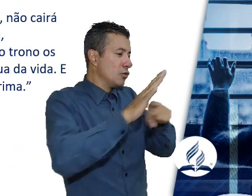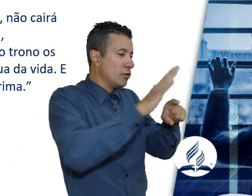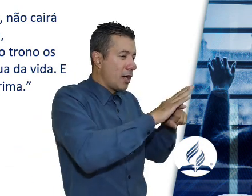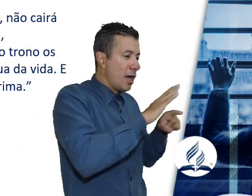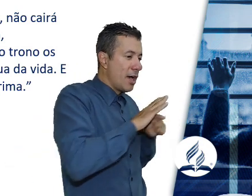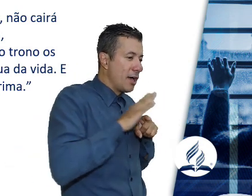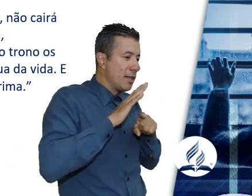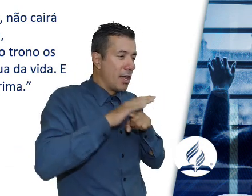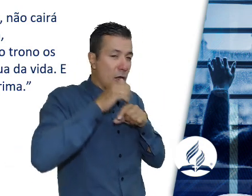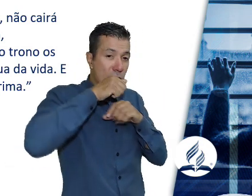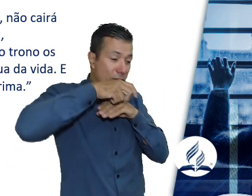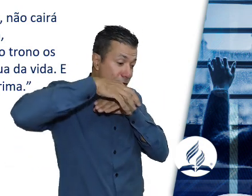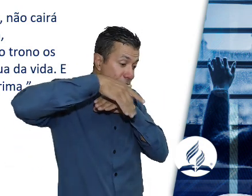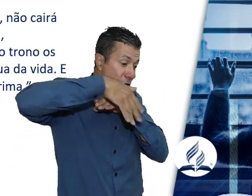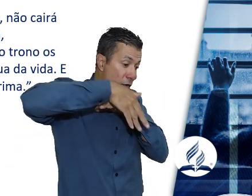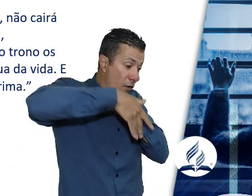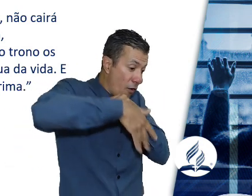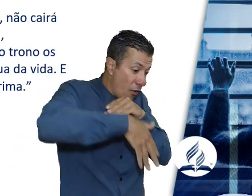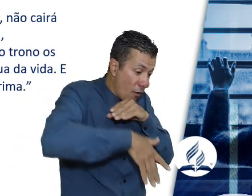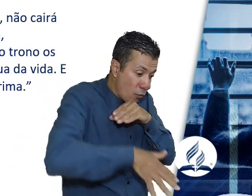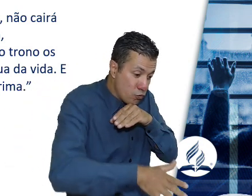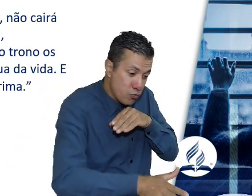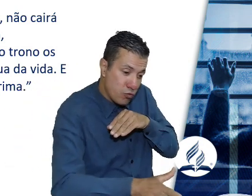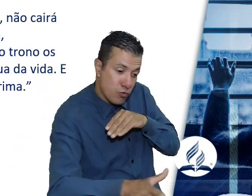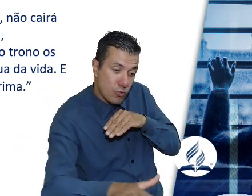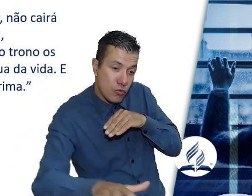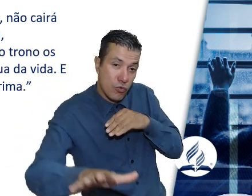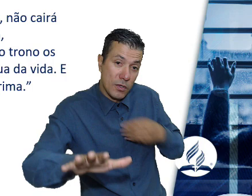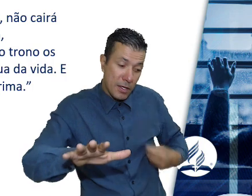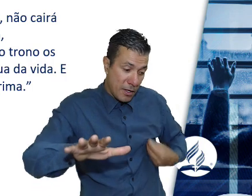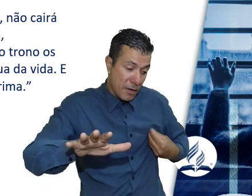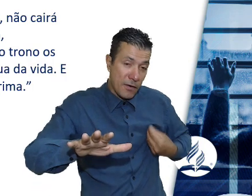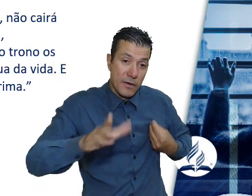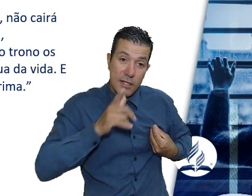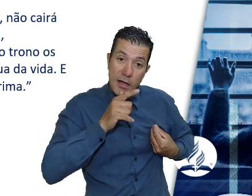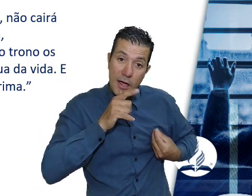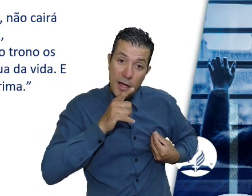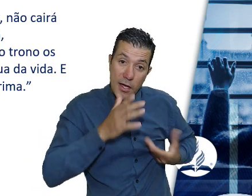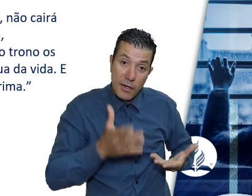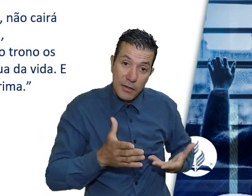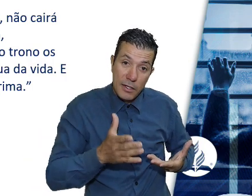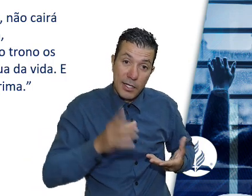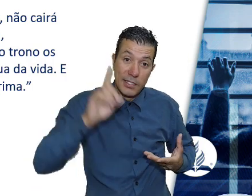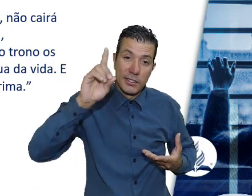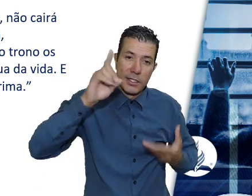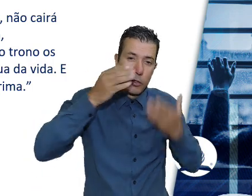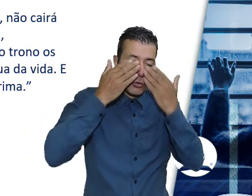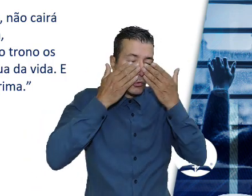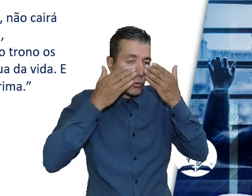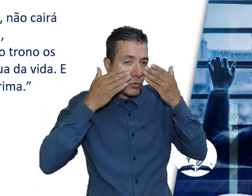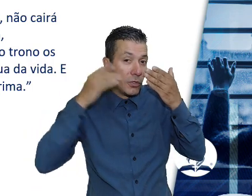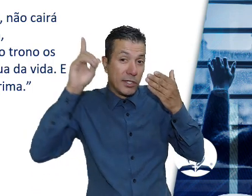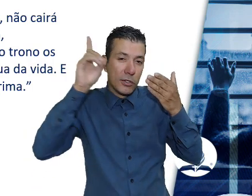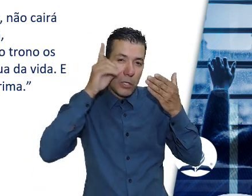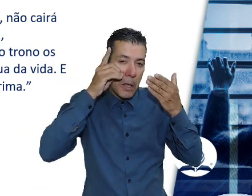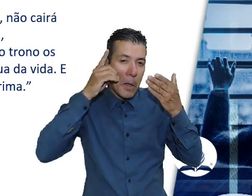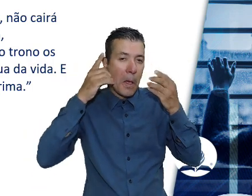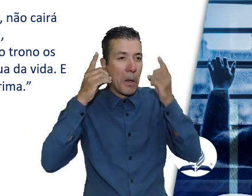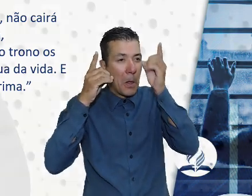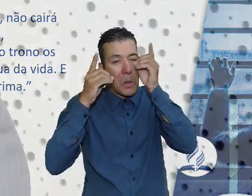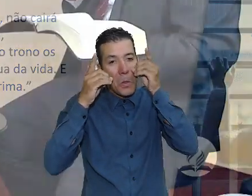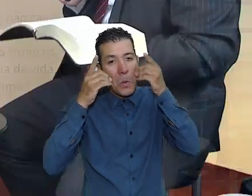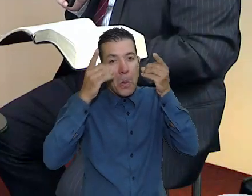para as fontes da água da vida, e Deus lhes enxugará dos olhos toda lágrima. O que Amém. É bonito aqui, pastor Léo,